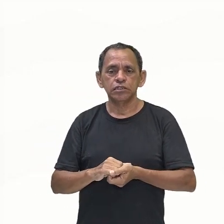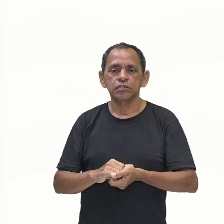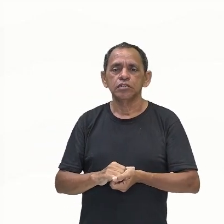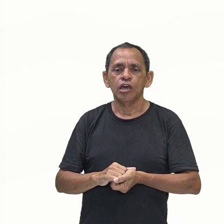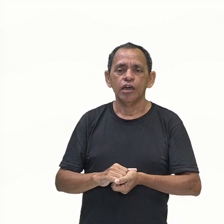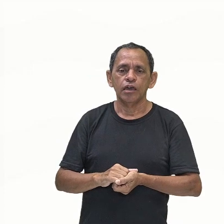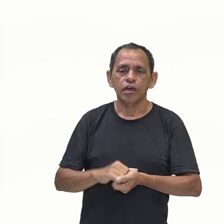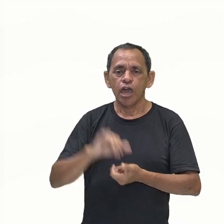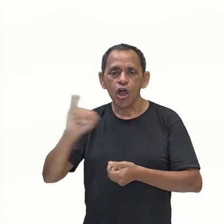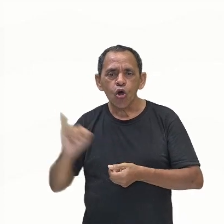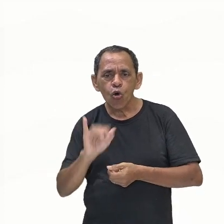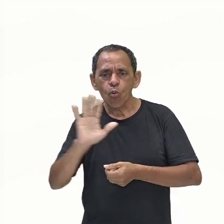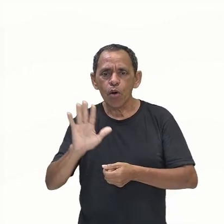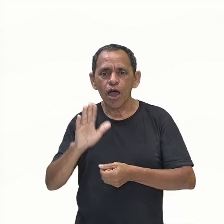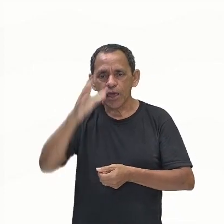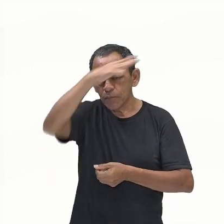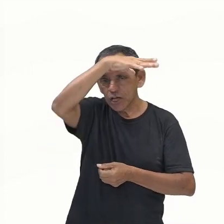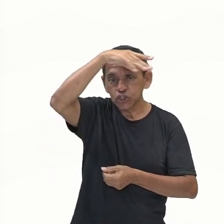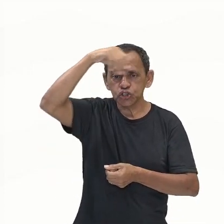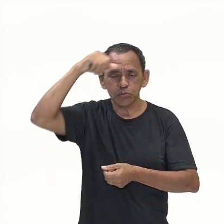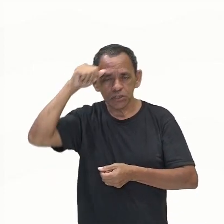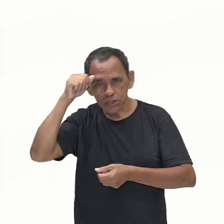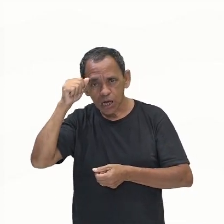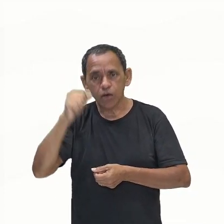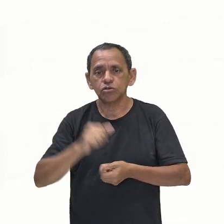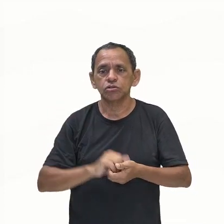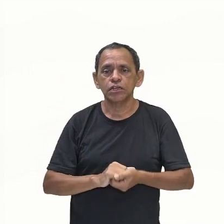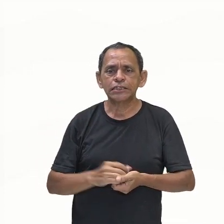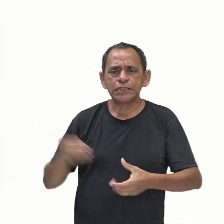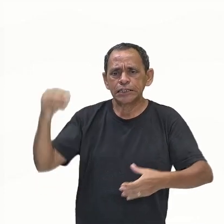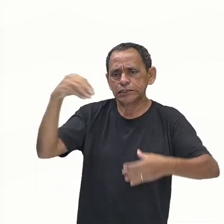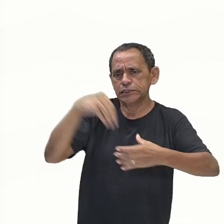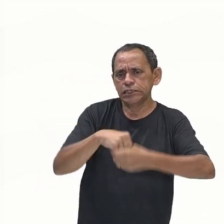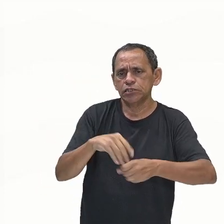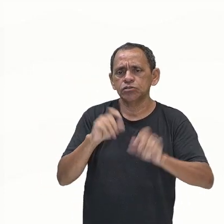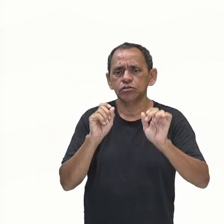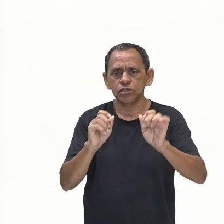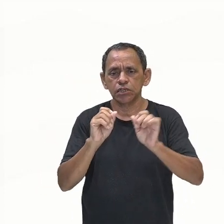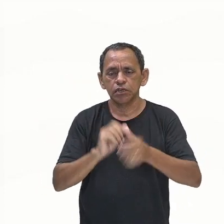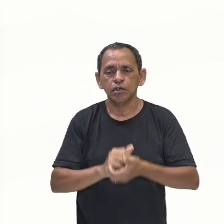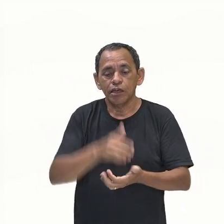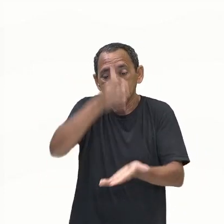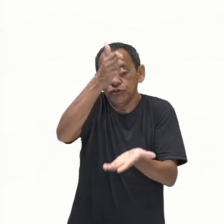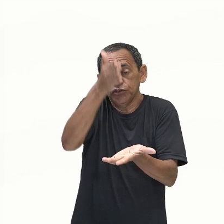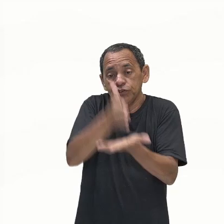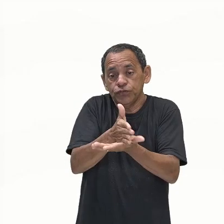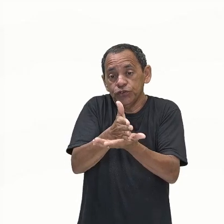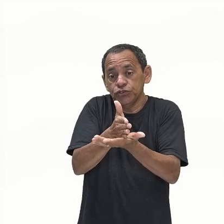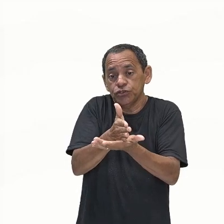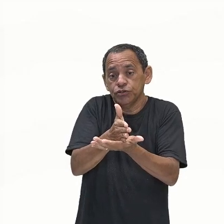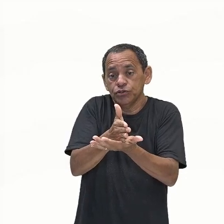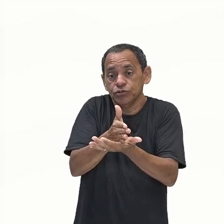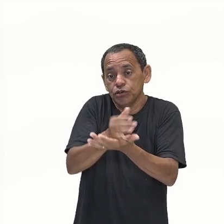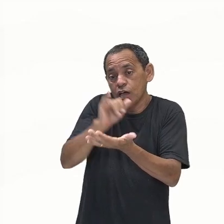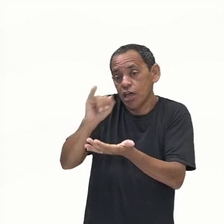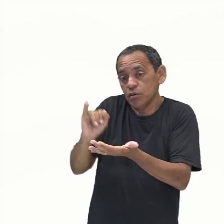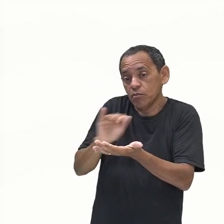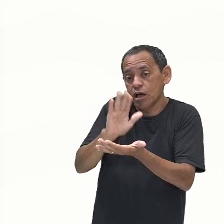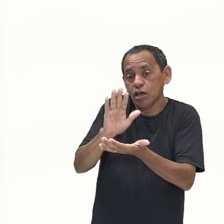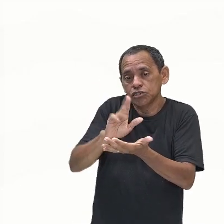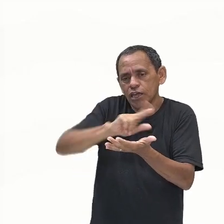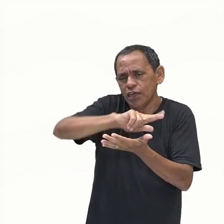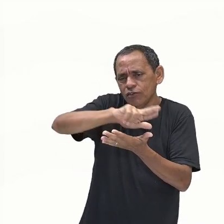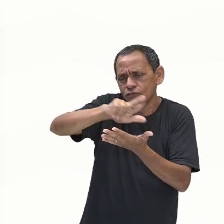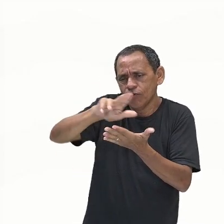o geoprocessamento fez aí? Ele dividiu a imagem em diferentes camadas e aí,